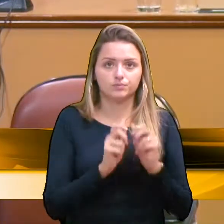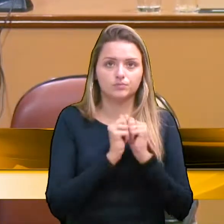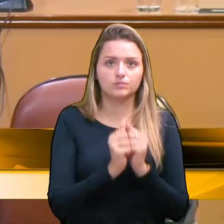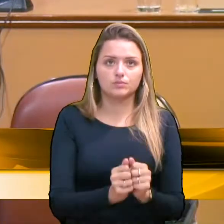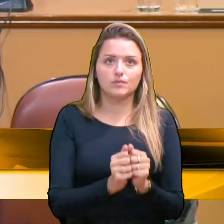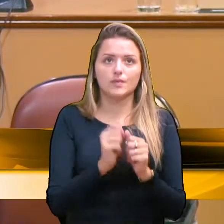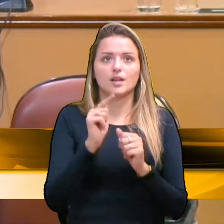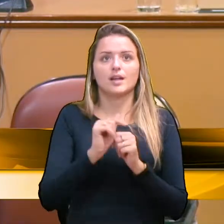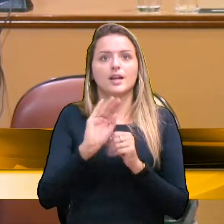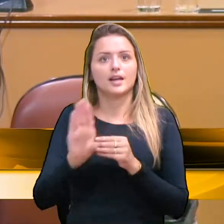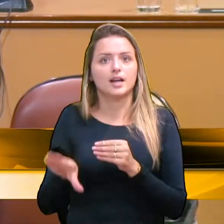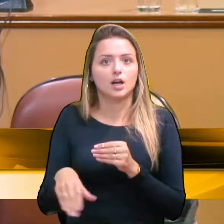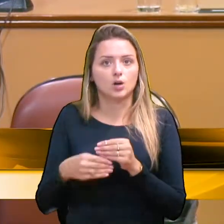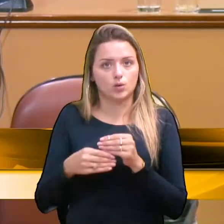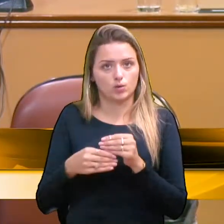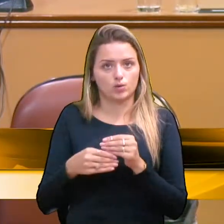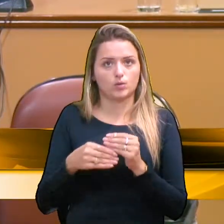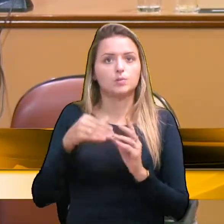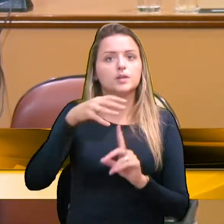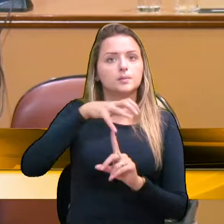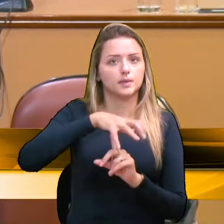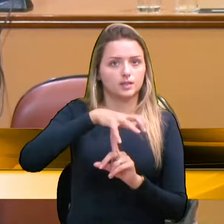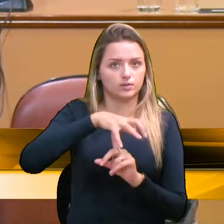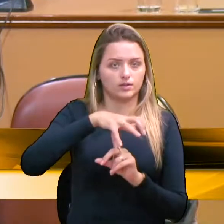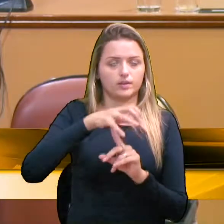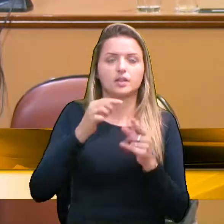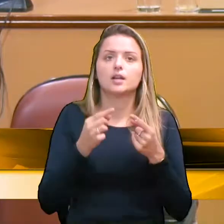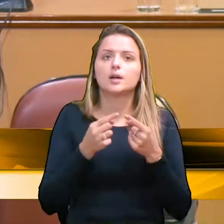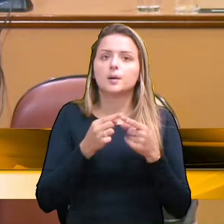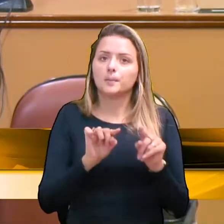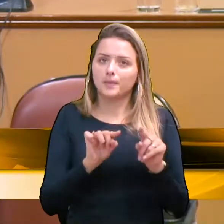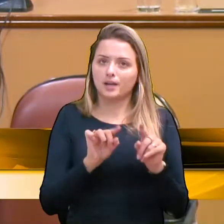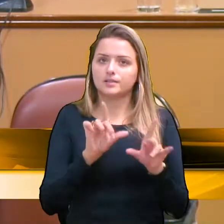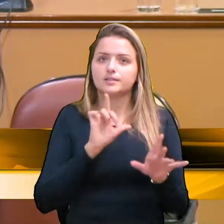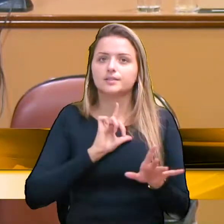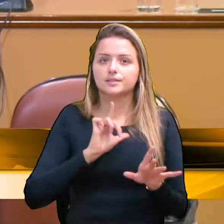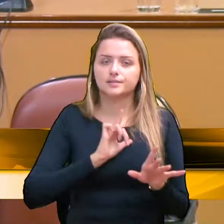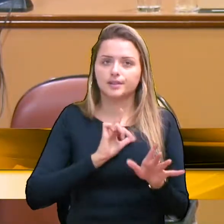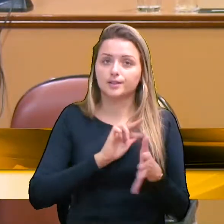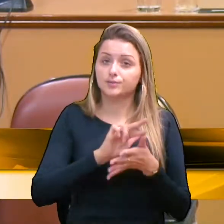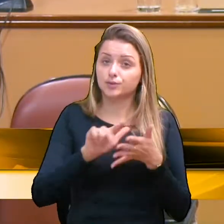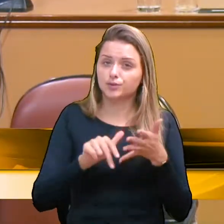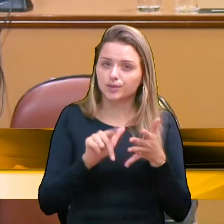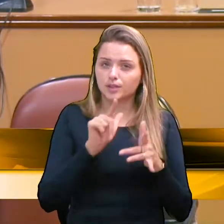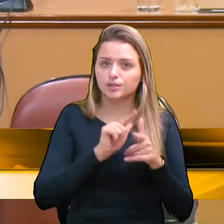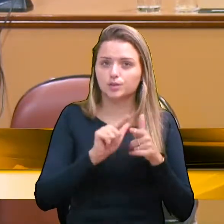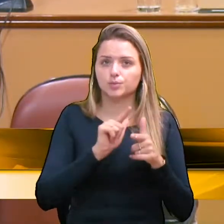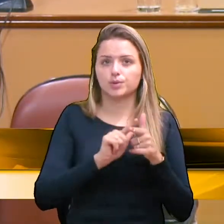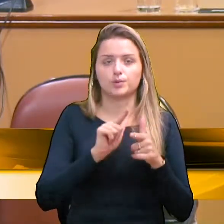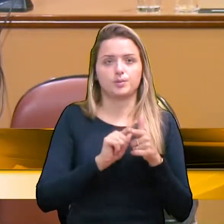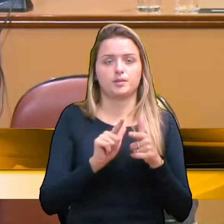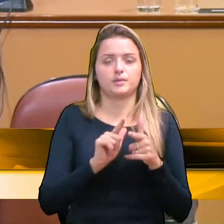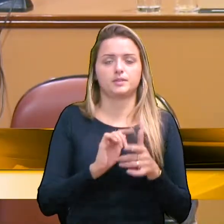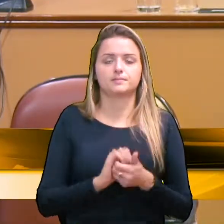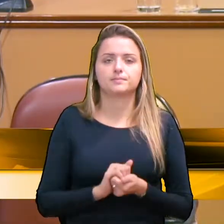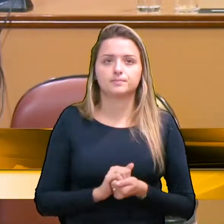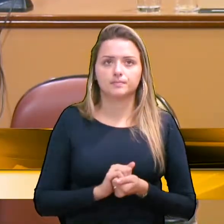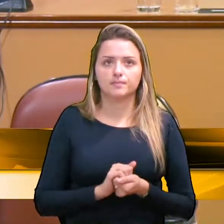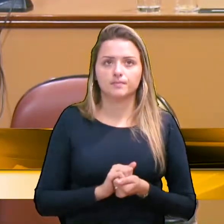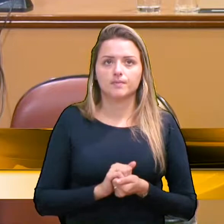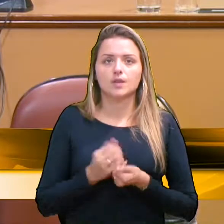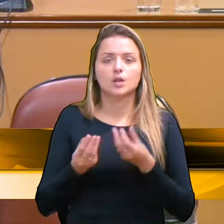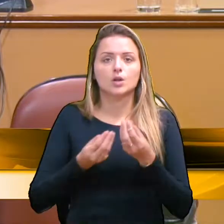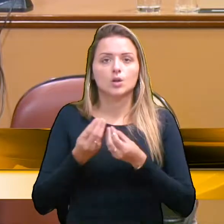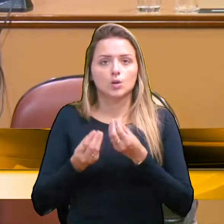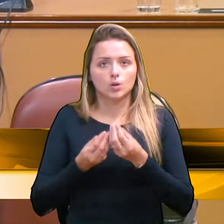eram um complemento da feira. Só que ali existem várias situações diferentes umas da outra. E como